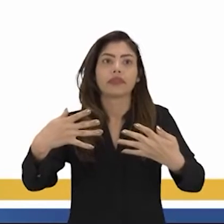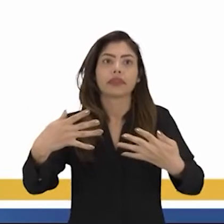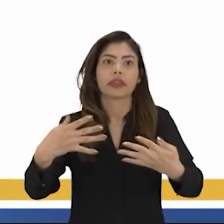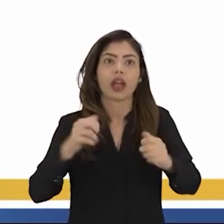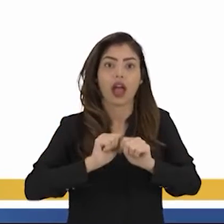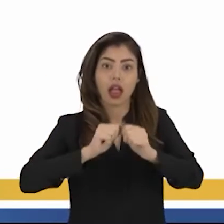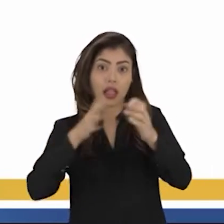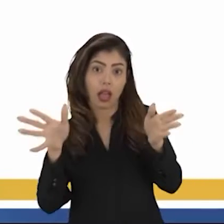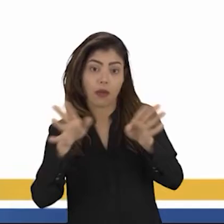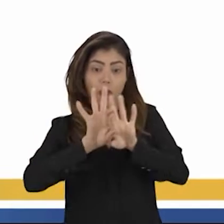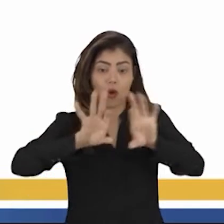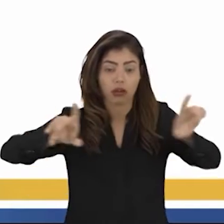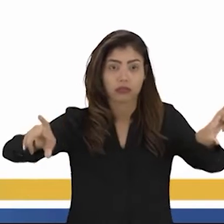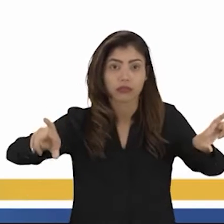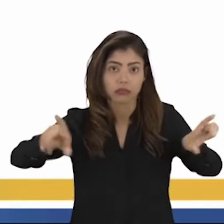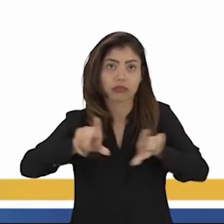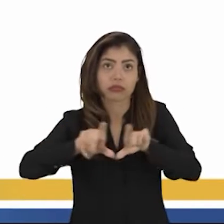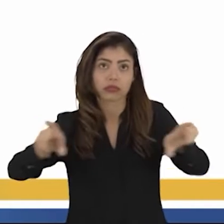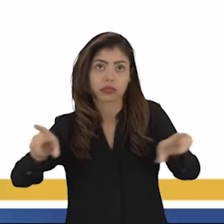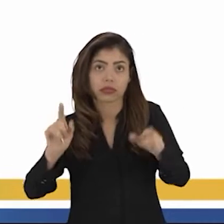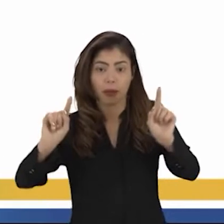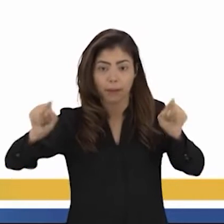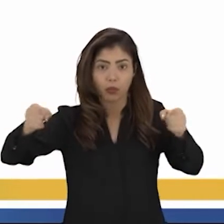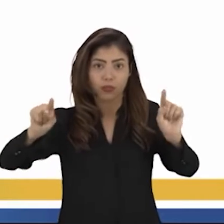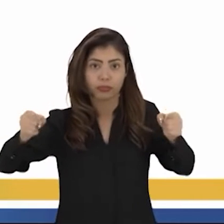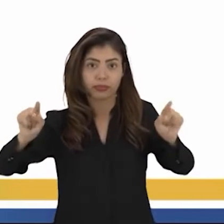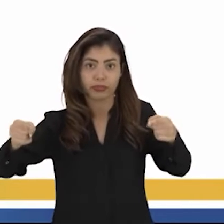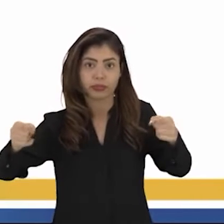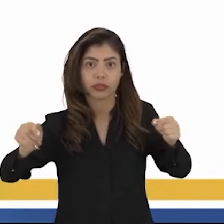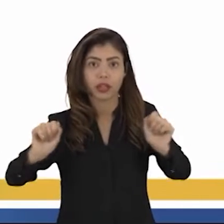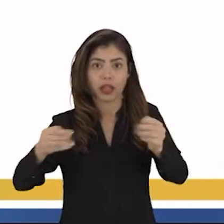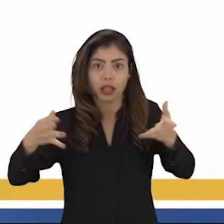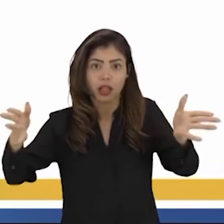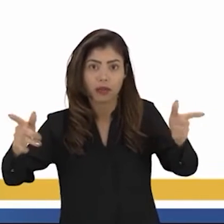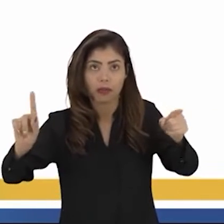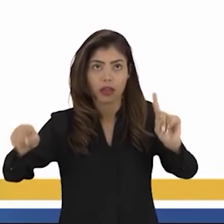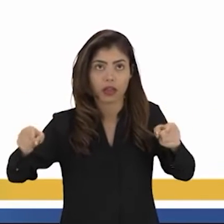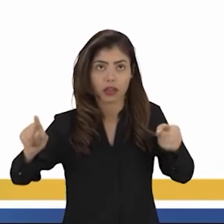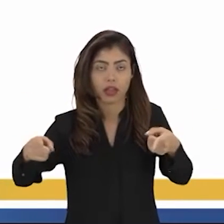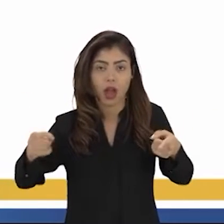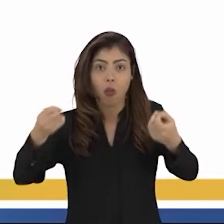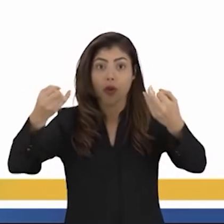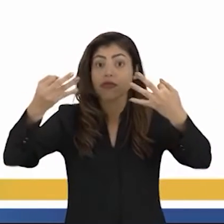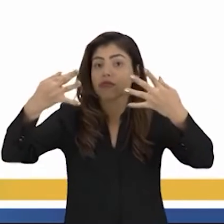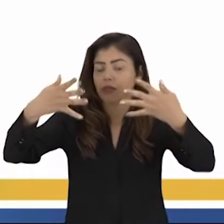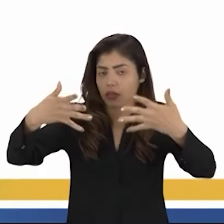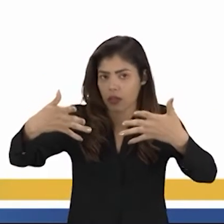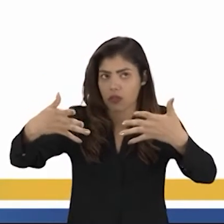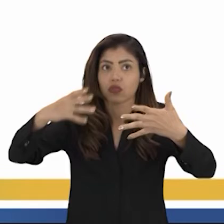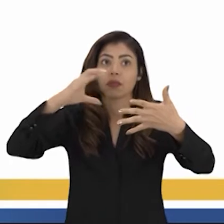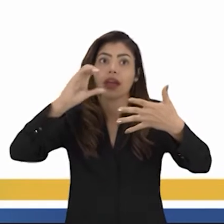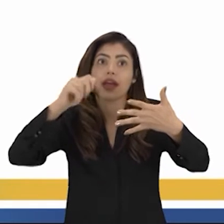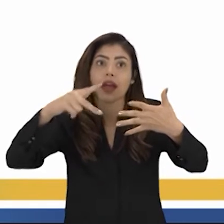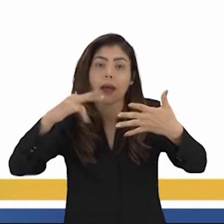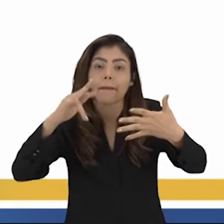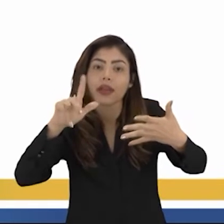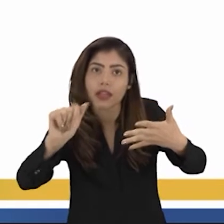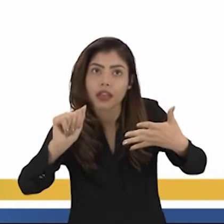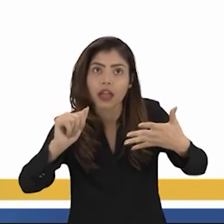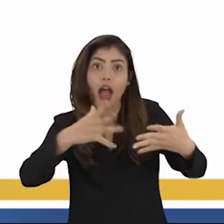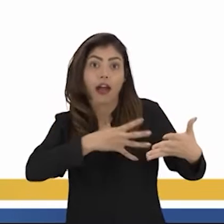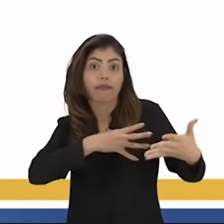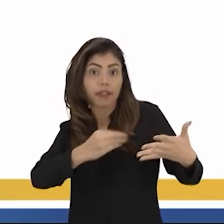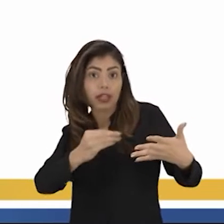Ela abre a oração, isso aqui nós chamamos de oração intercalada, onde ela abre a oração e coloca uma explicação sobre a Camila, que ela